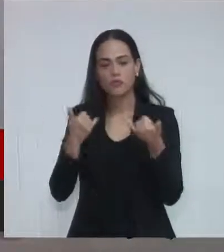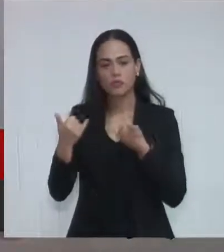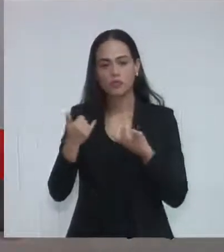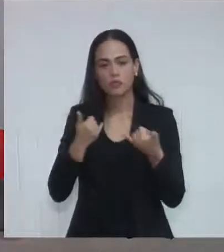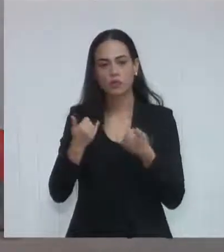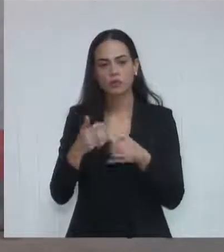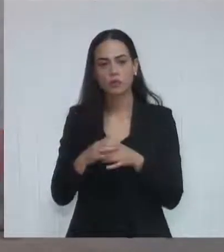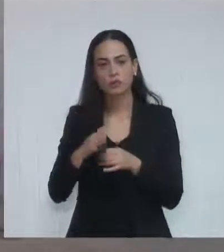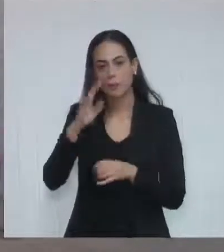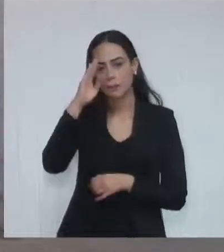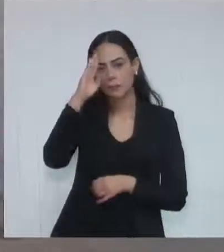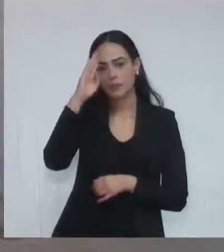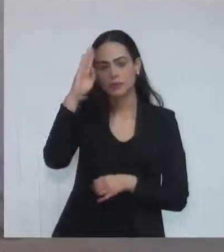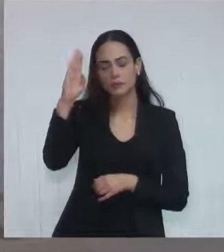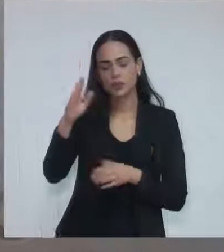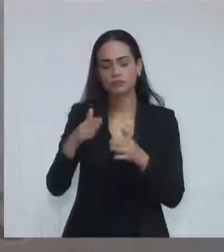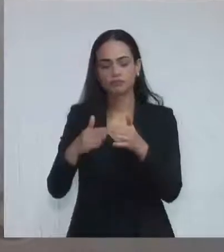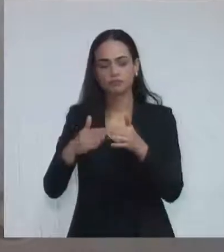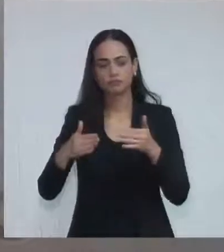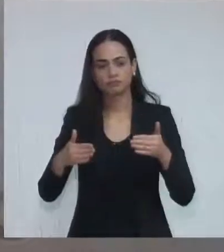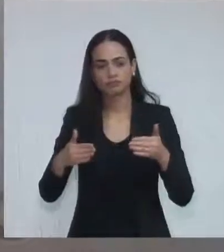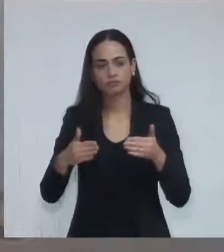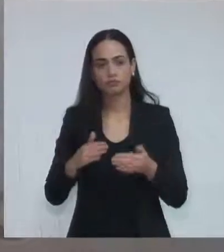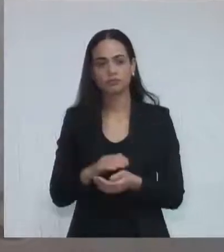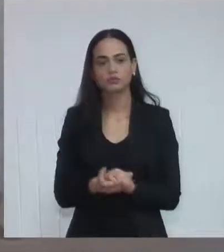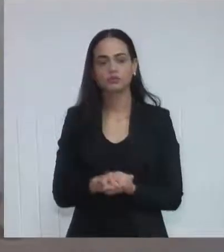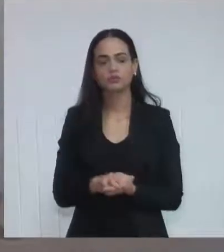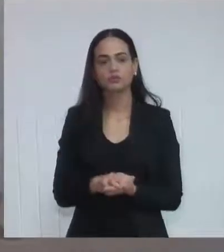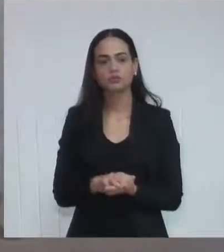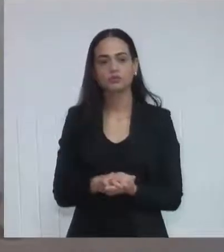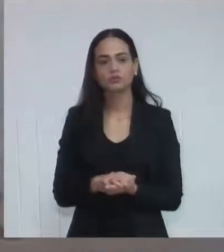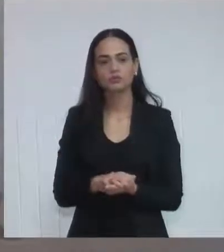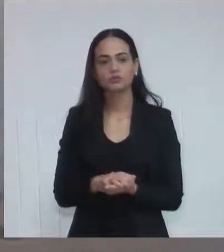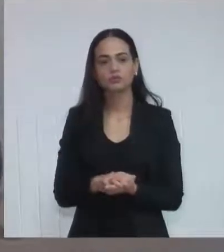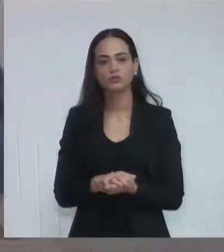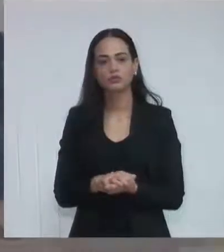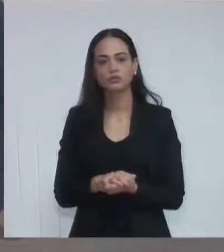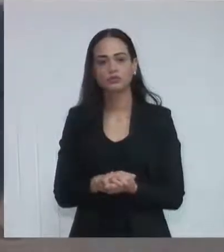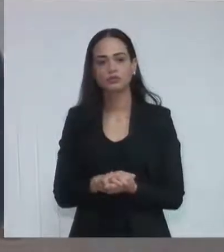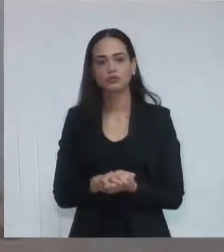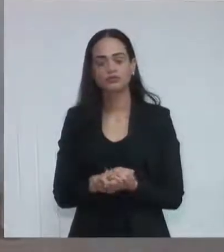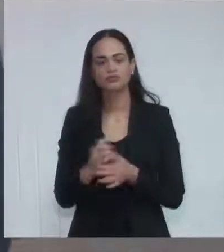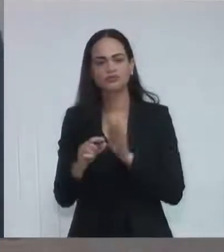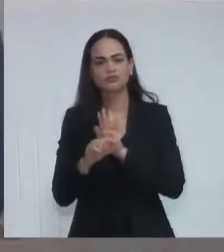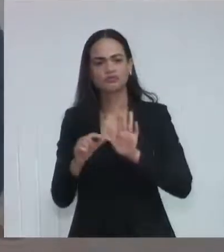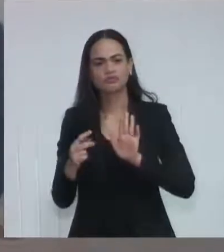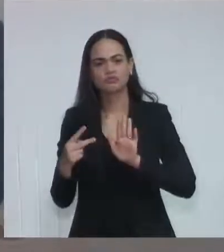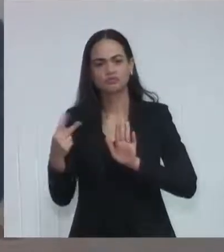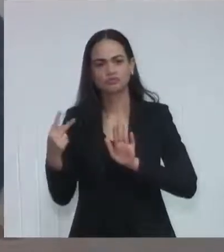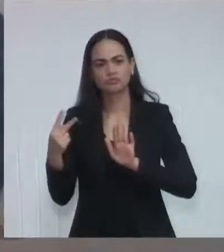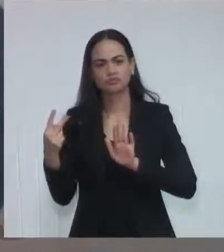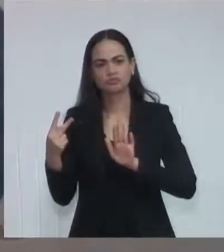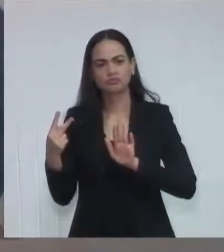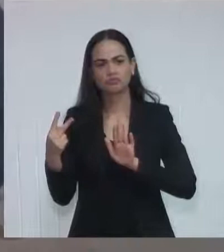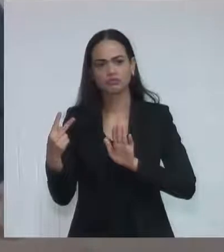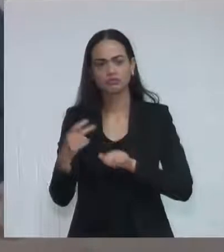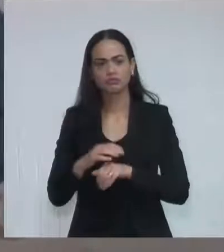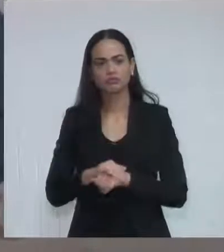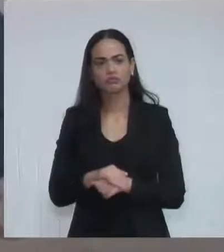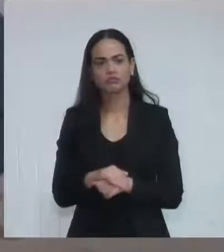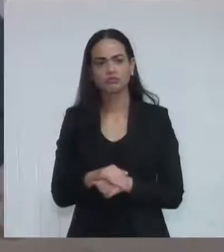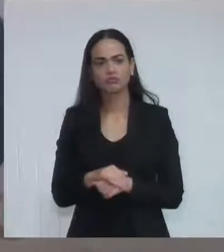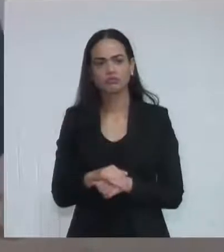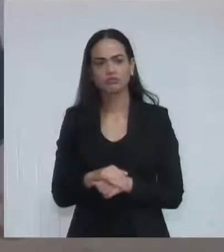questão desse requerimento, que é a questão 2, né, sobre autorização para a abertura de